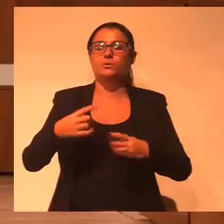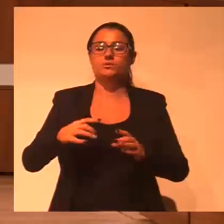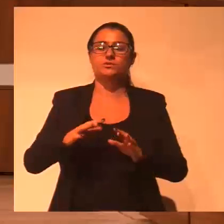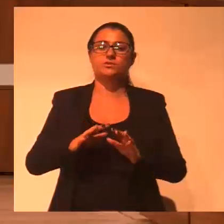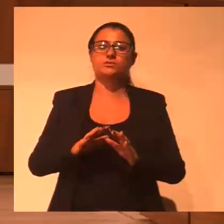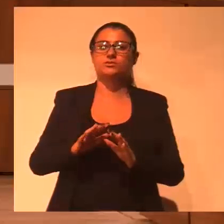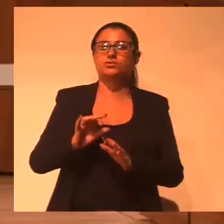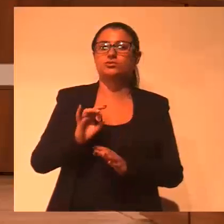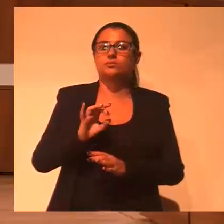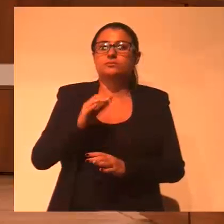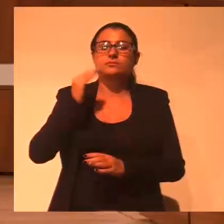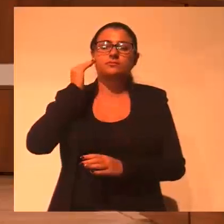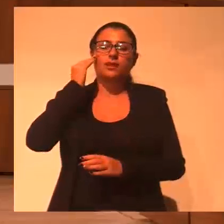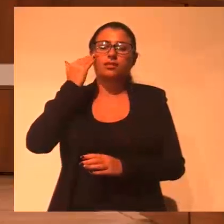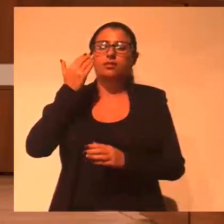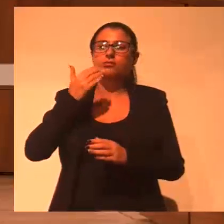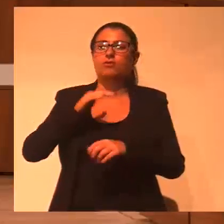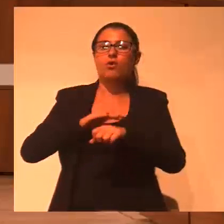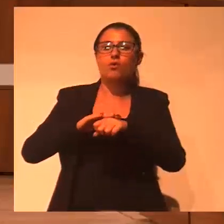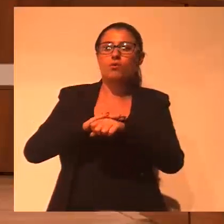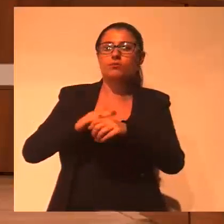nós não temos conversado,